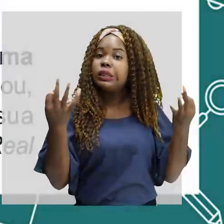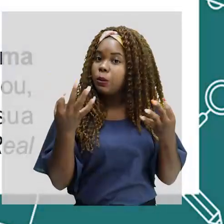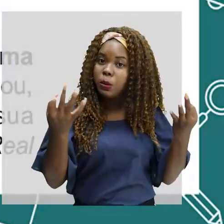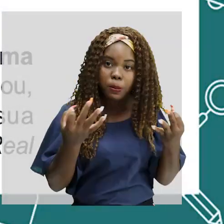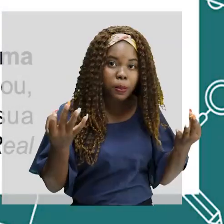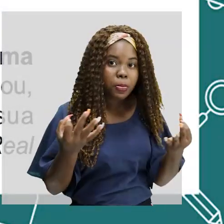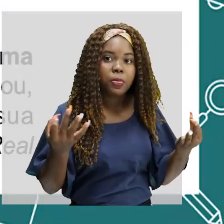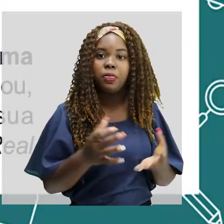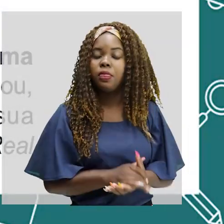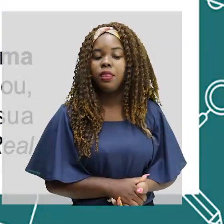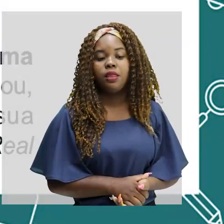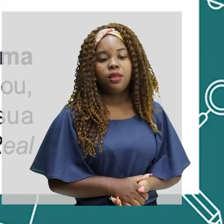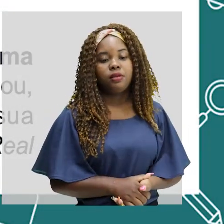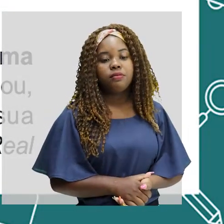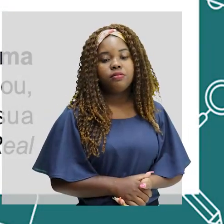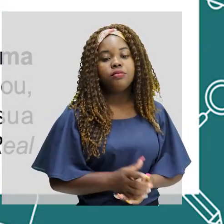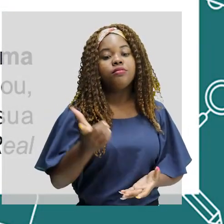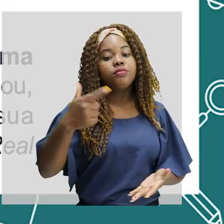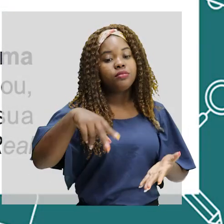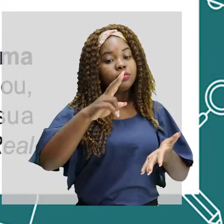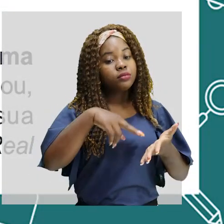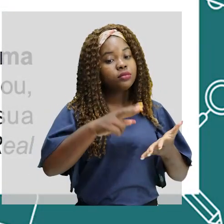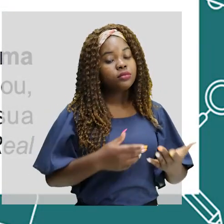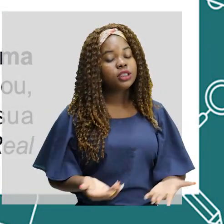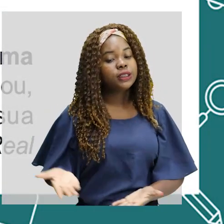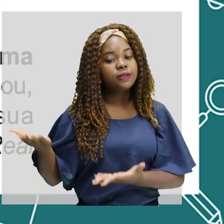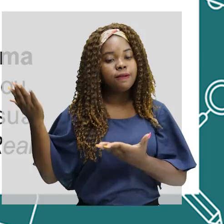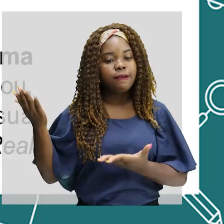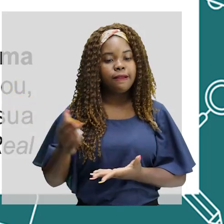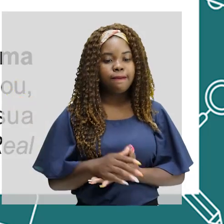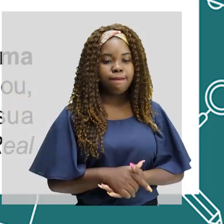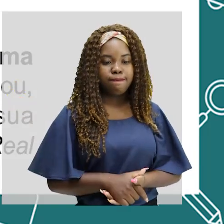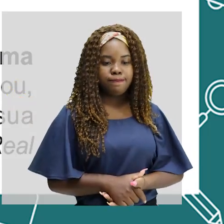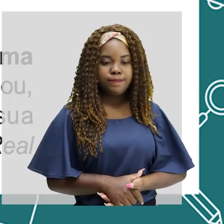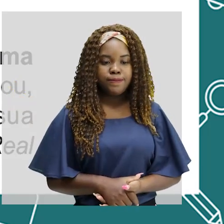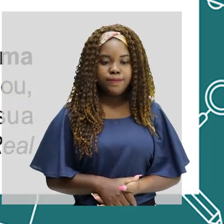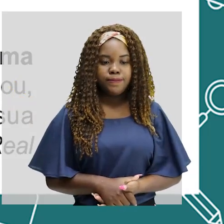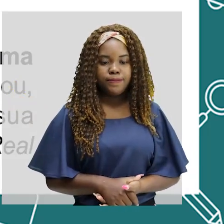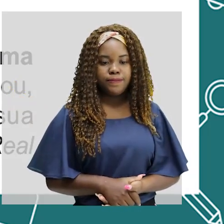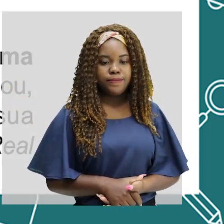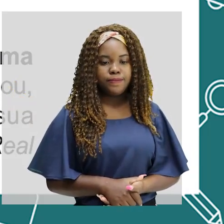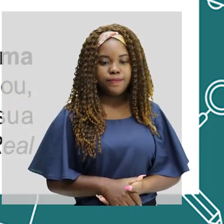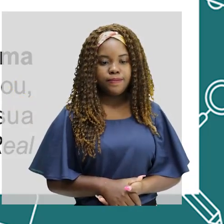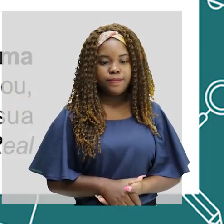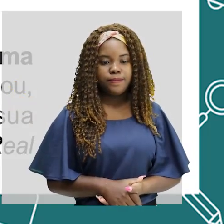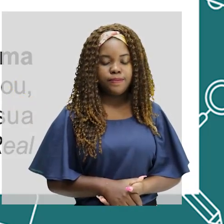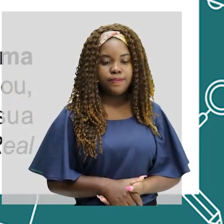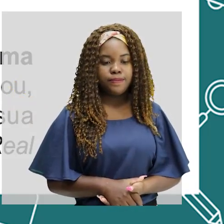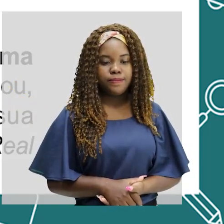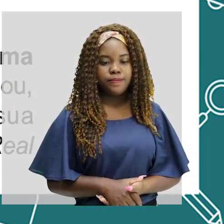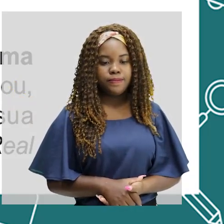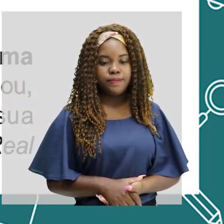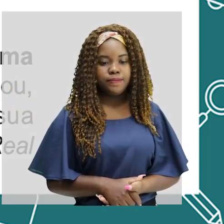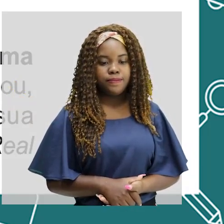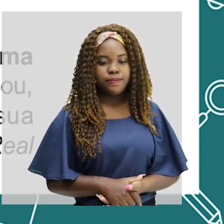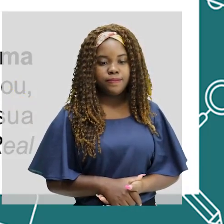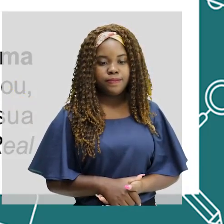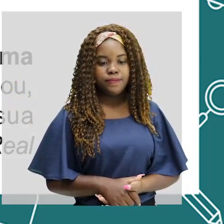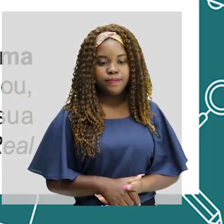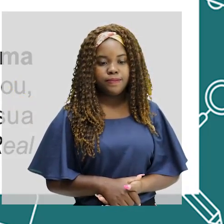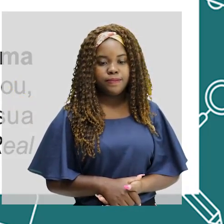certo? Qualquiera, qualesquiera, tá? Então, eu tenho agora para vocês